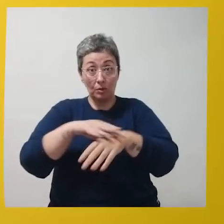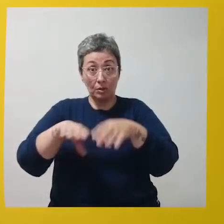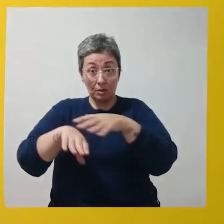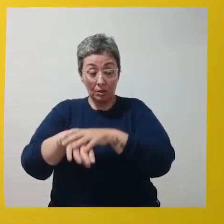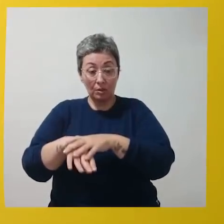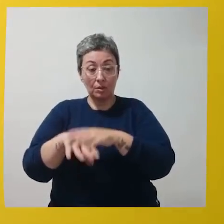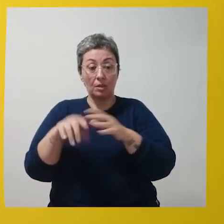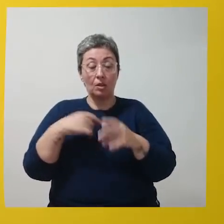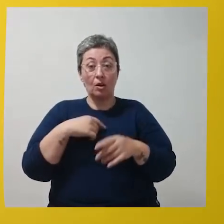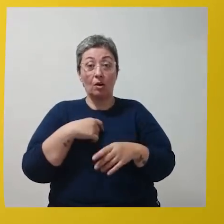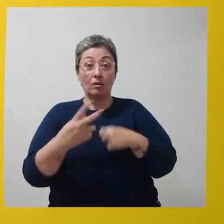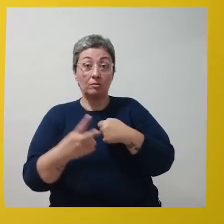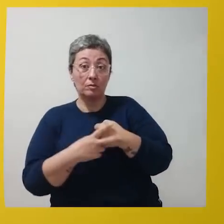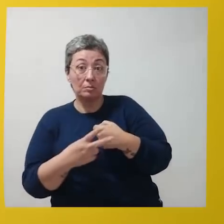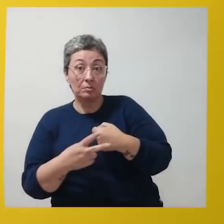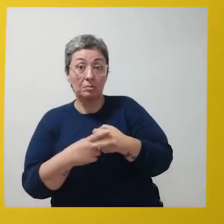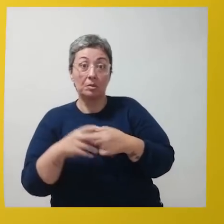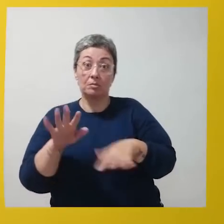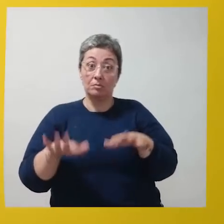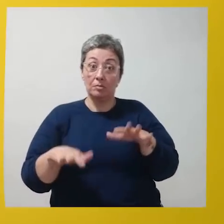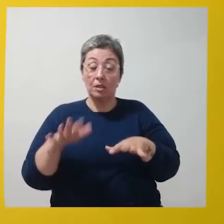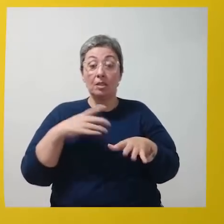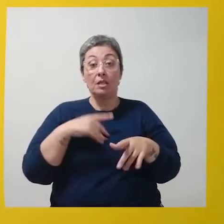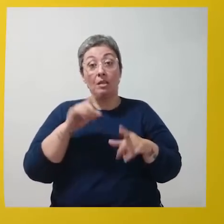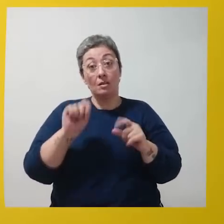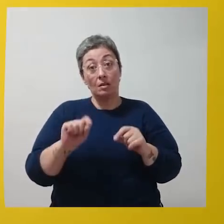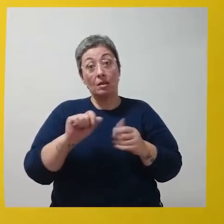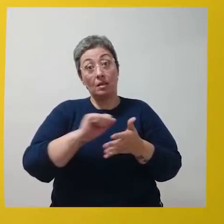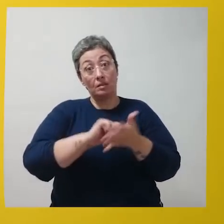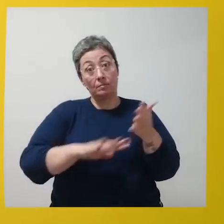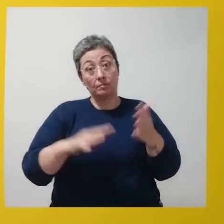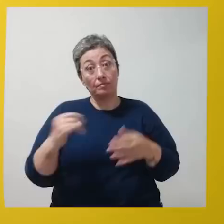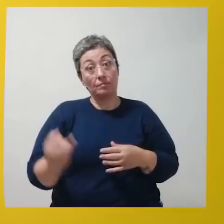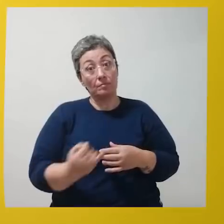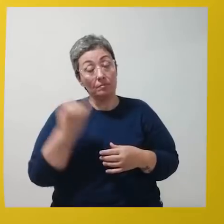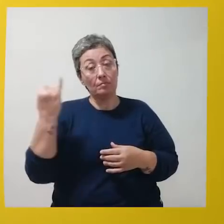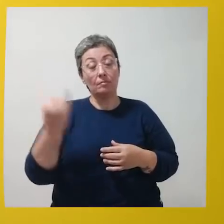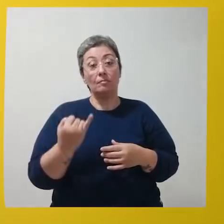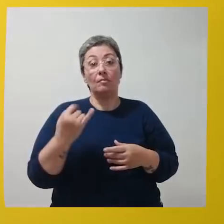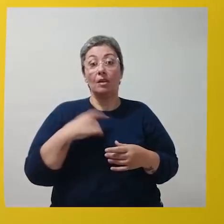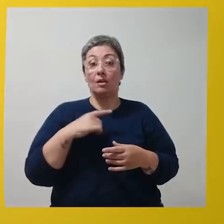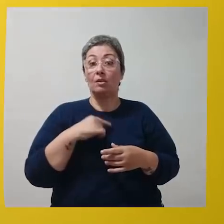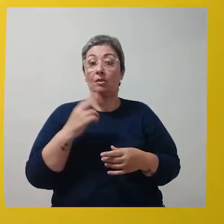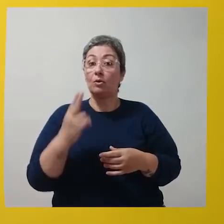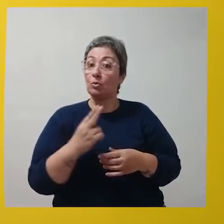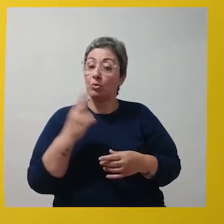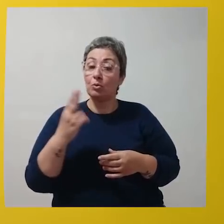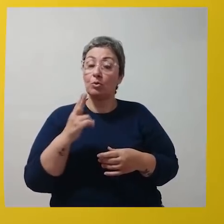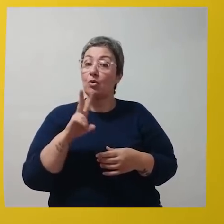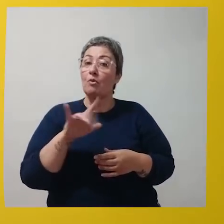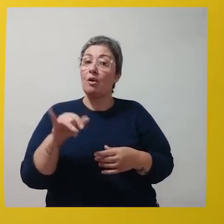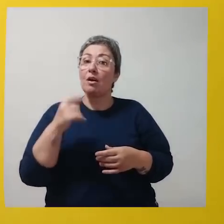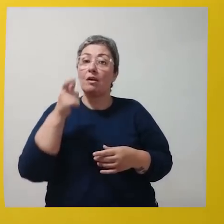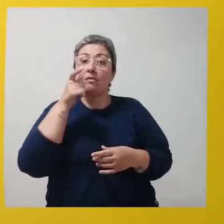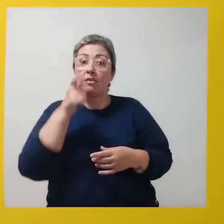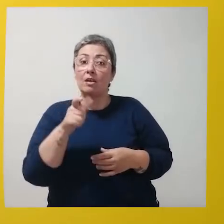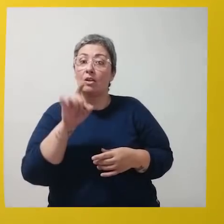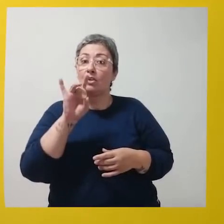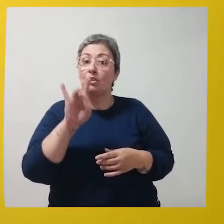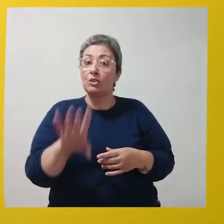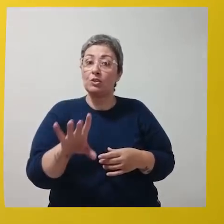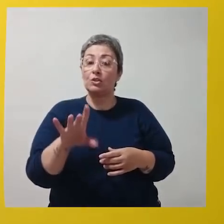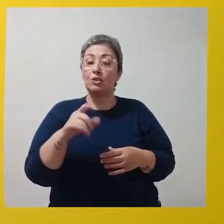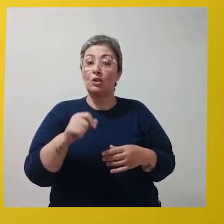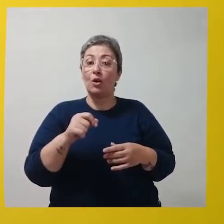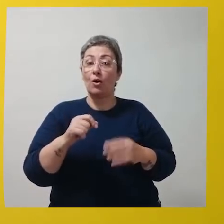né? Horas verbal, enfim. É uma atividade muito importante que nós não vamos ver apenas a questão